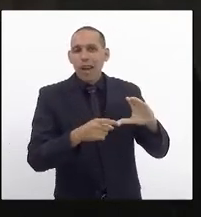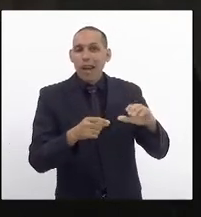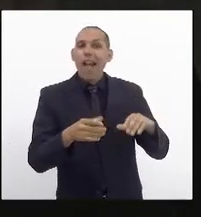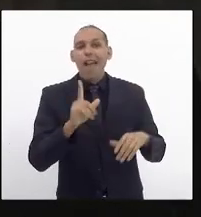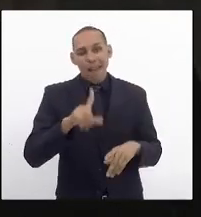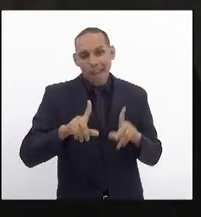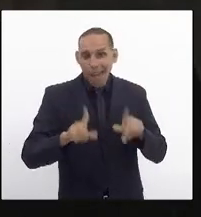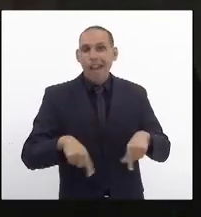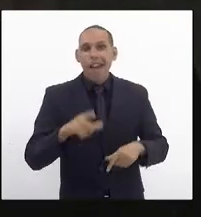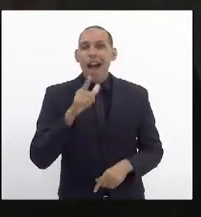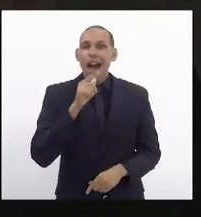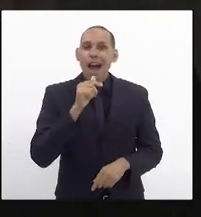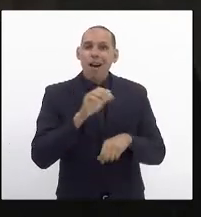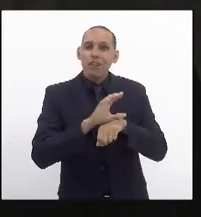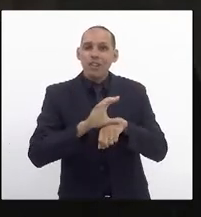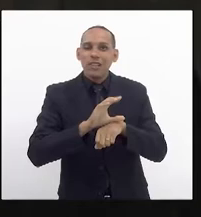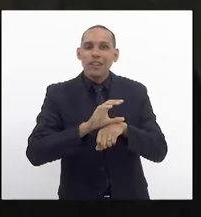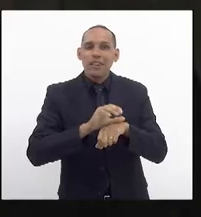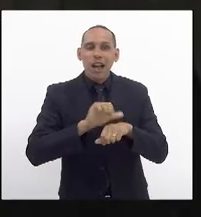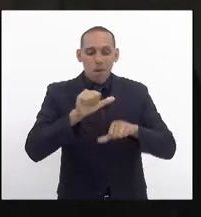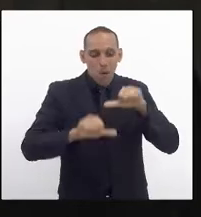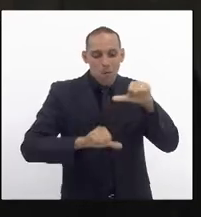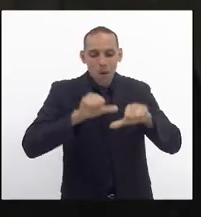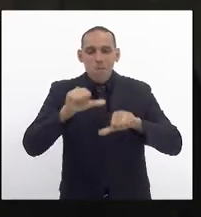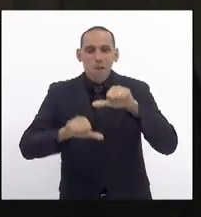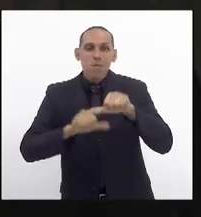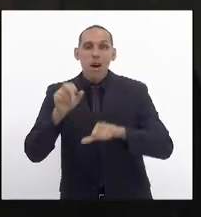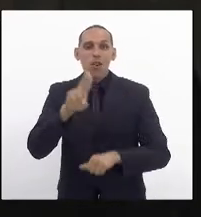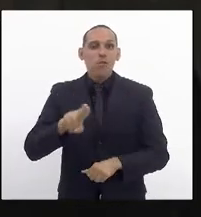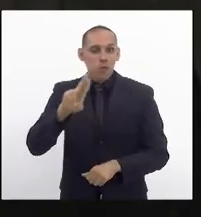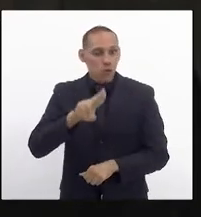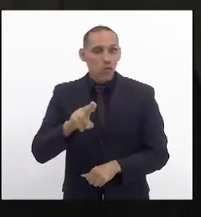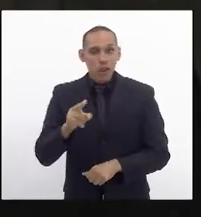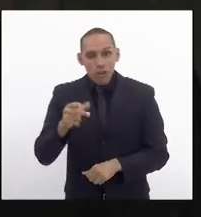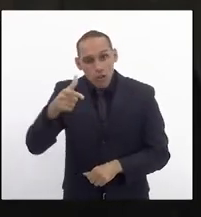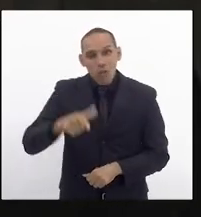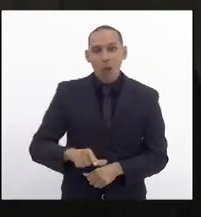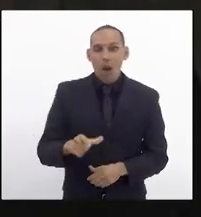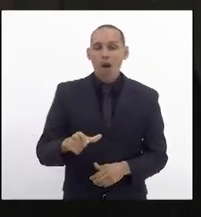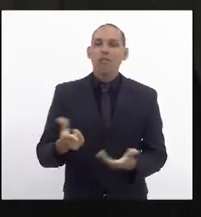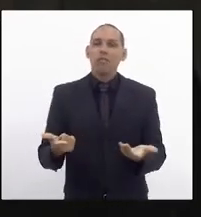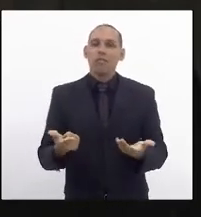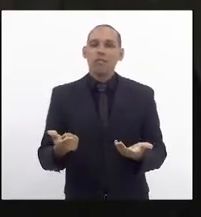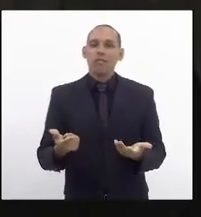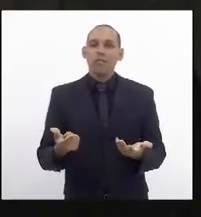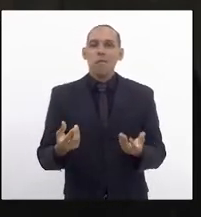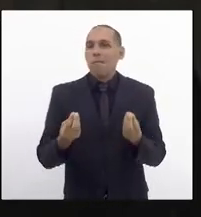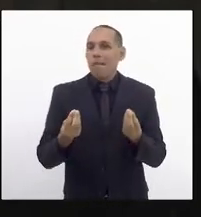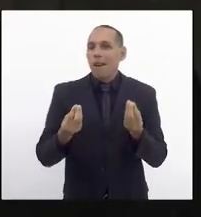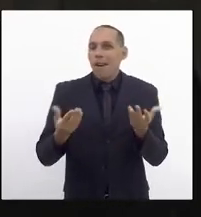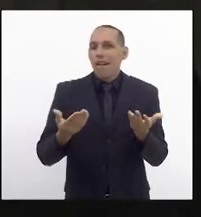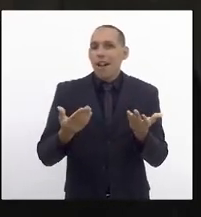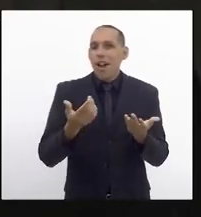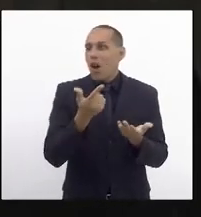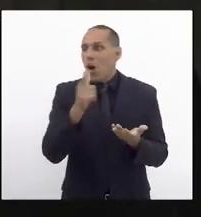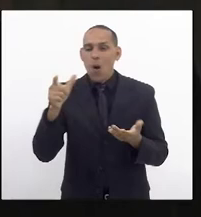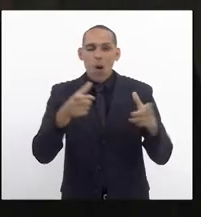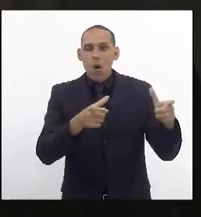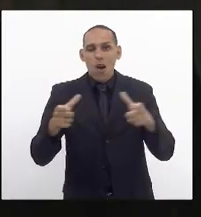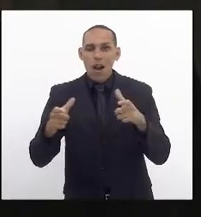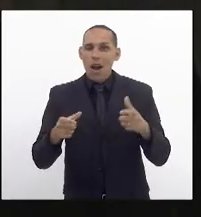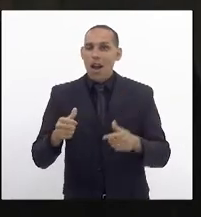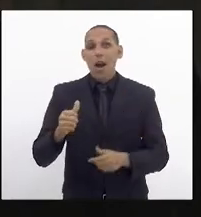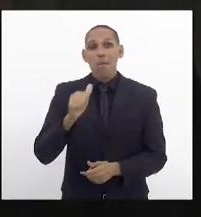águas passos no processo de reciclagem pode ser utilizada novamente para fins não potáveis ou se alimentar né